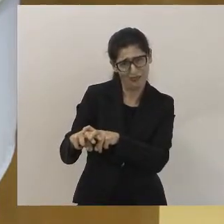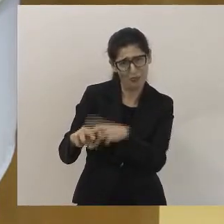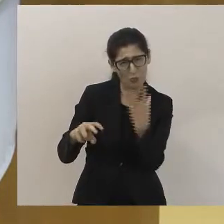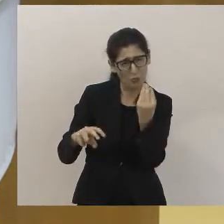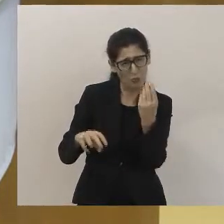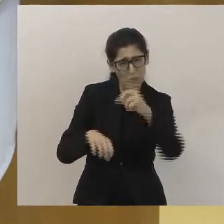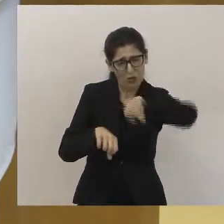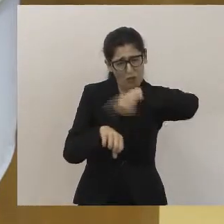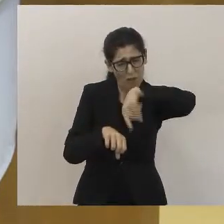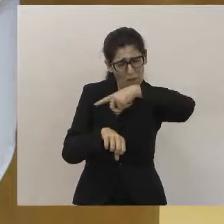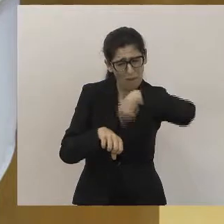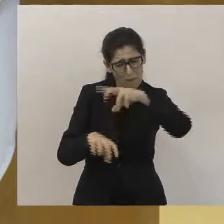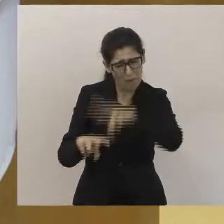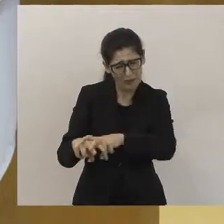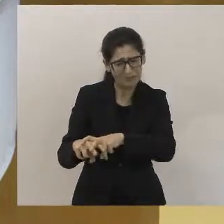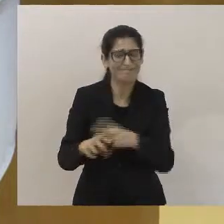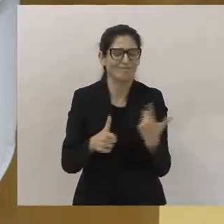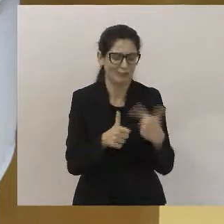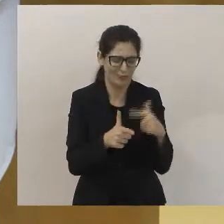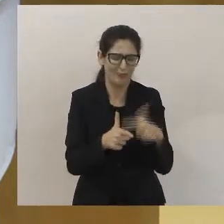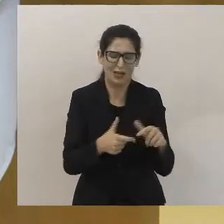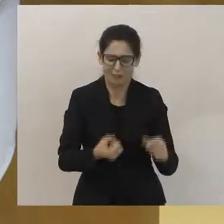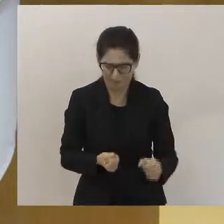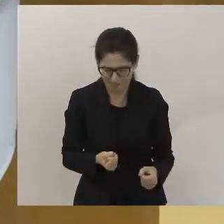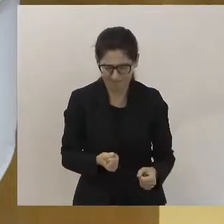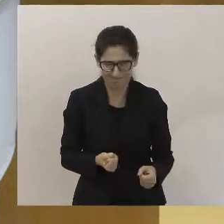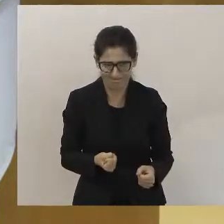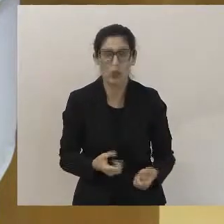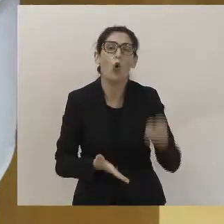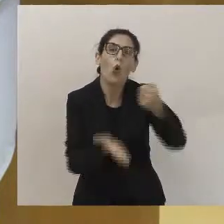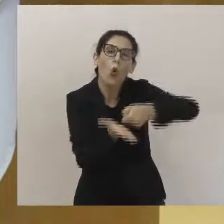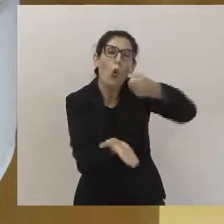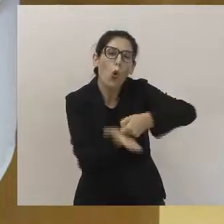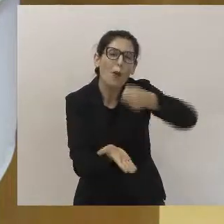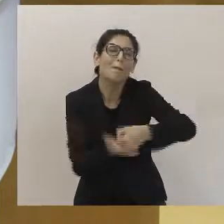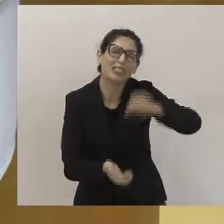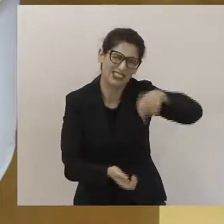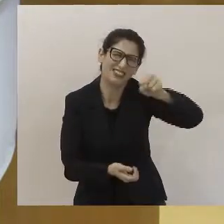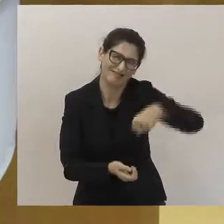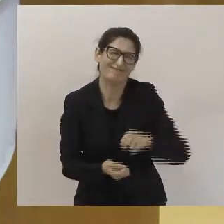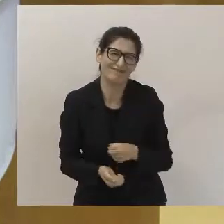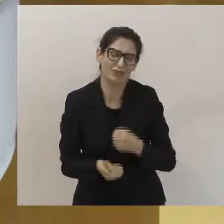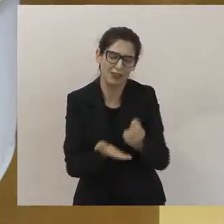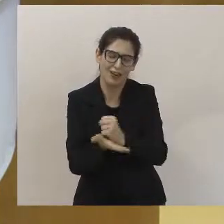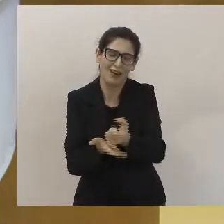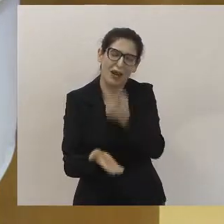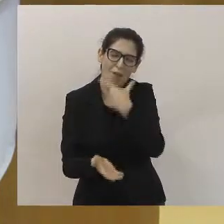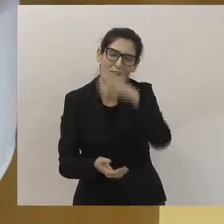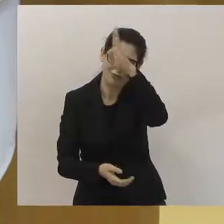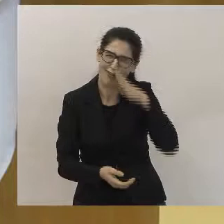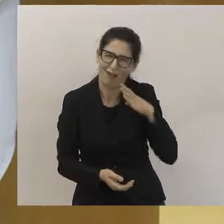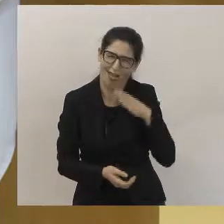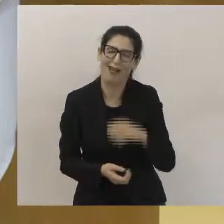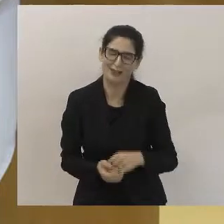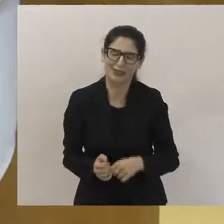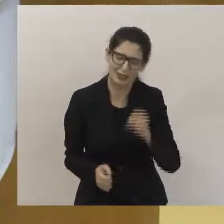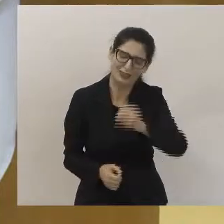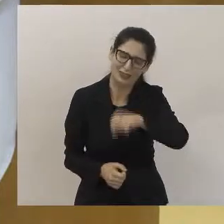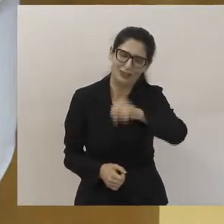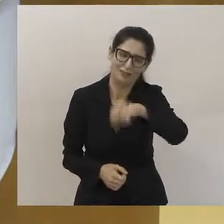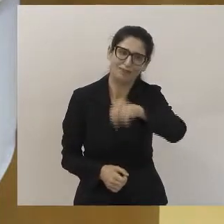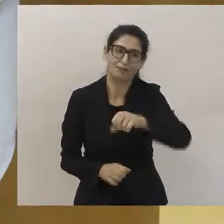mas não é só isso isso a gente cobra viu se sim ou se não tem gente cobra mas